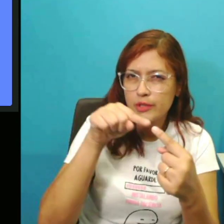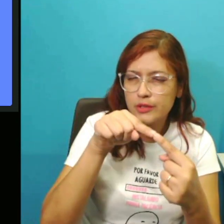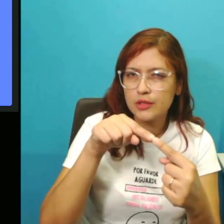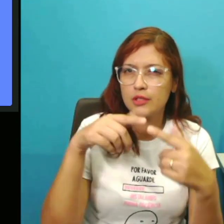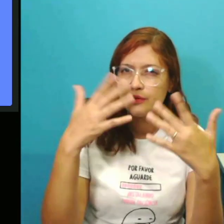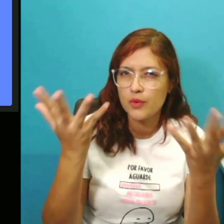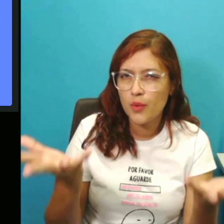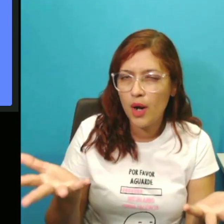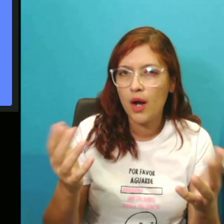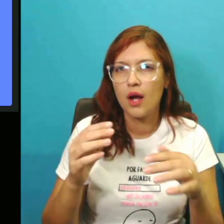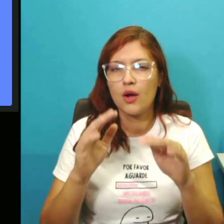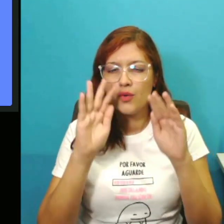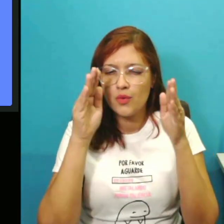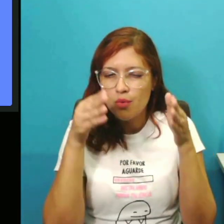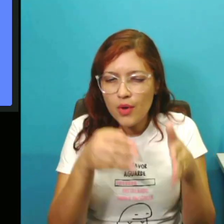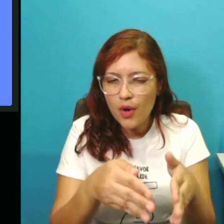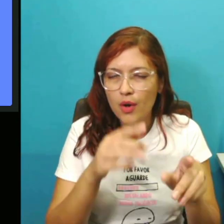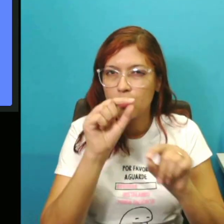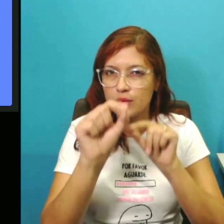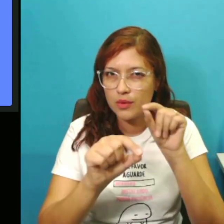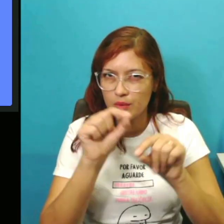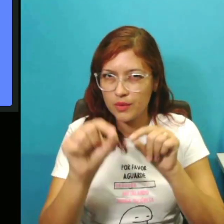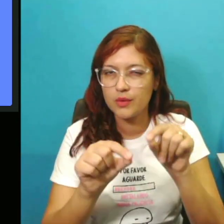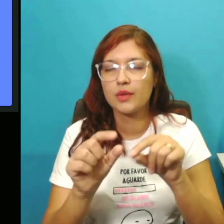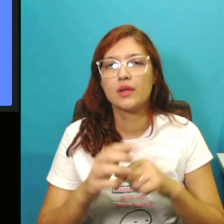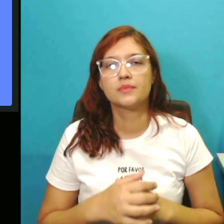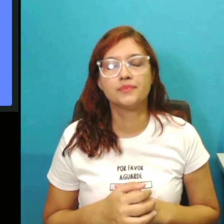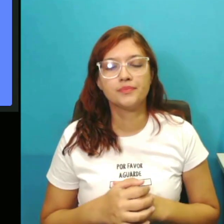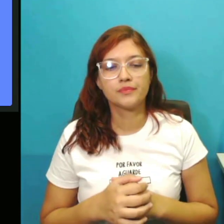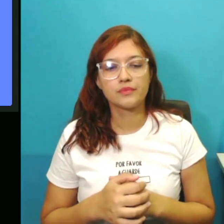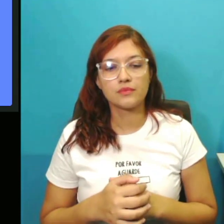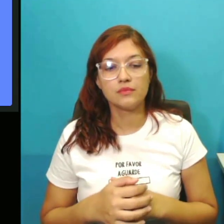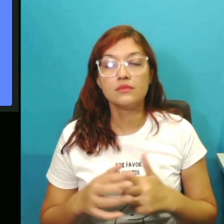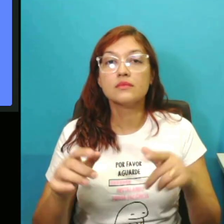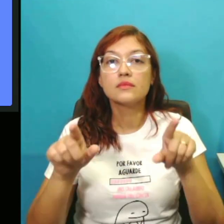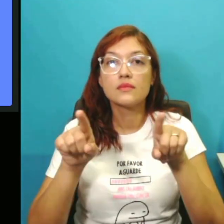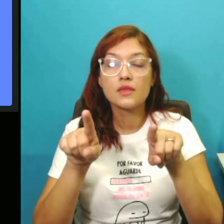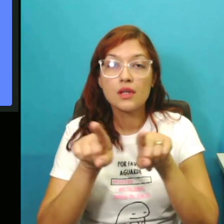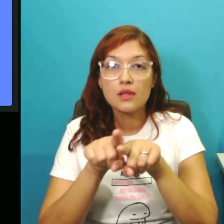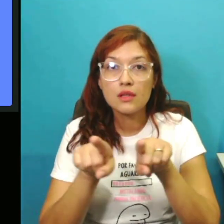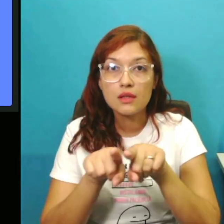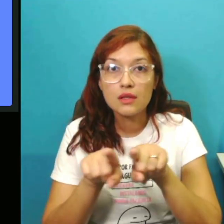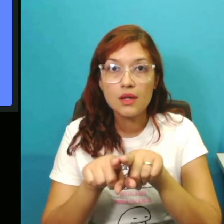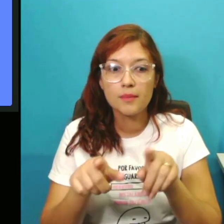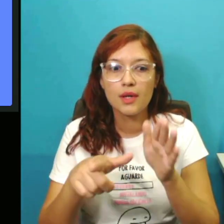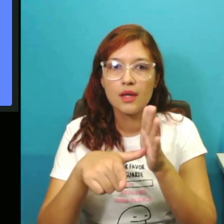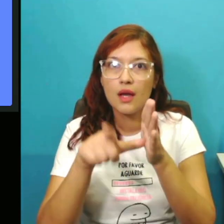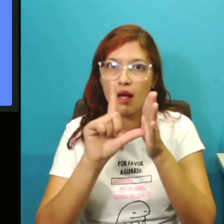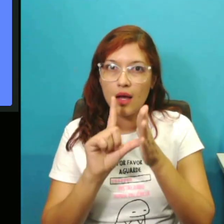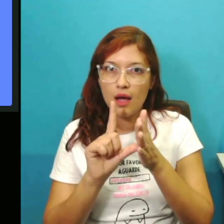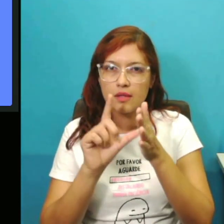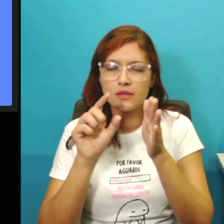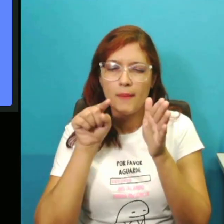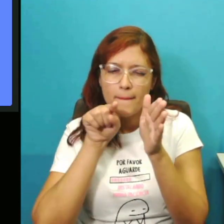Também, quais são os meus objetivos? Quais objetivos foram tratados? Objetivos também específicos.